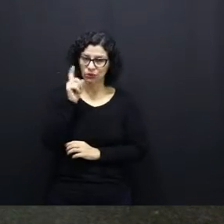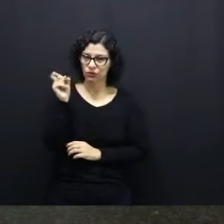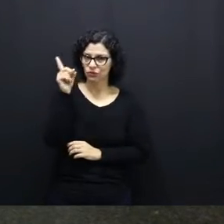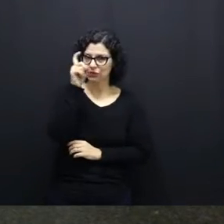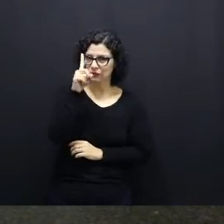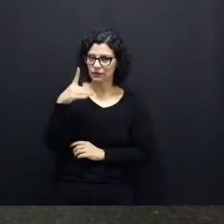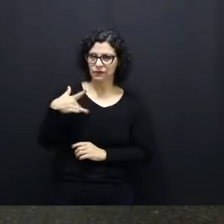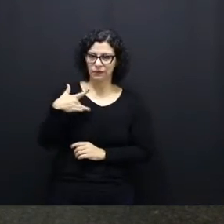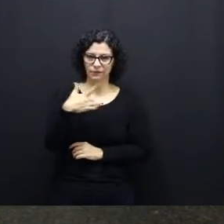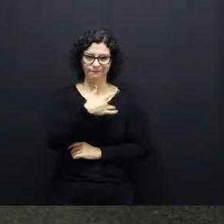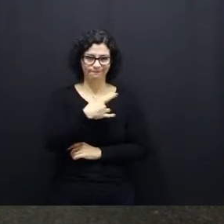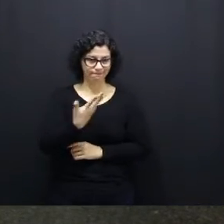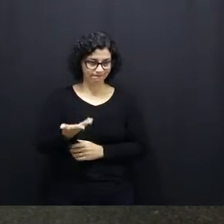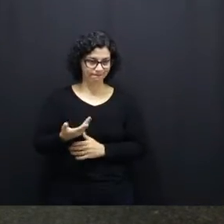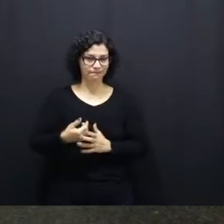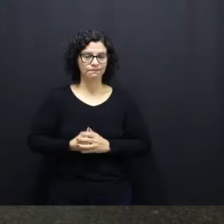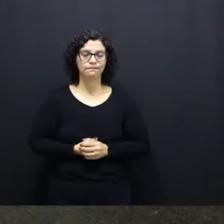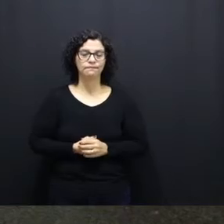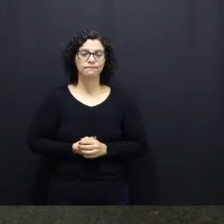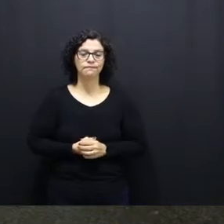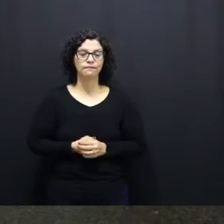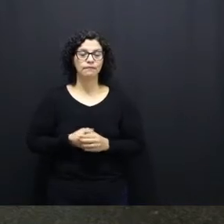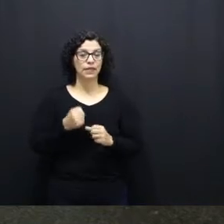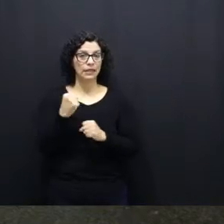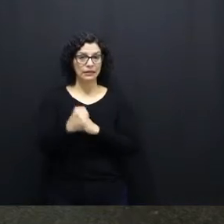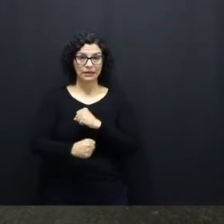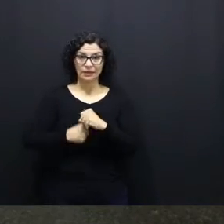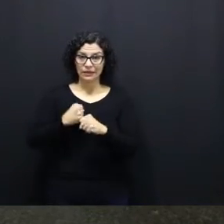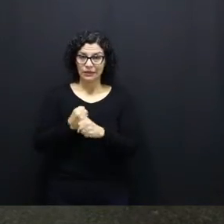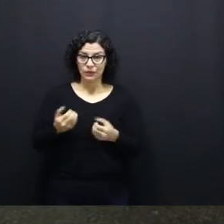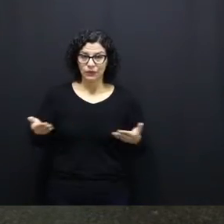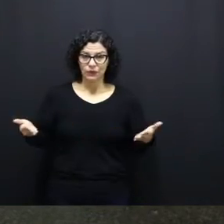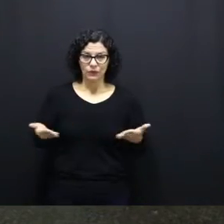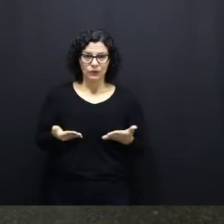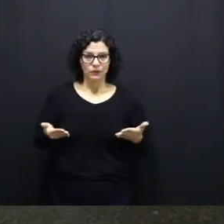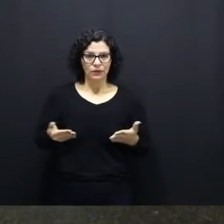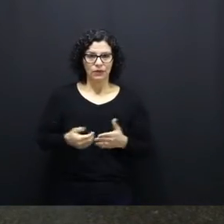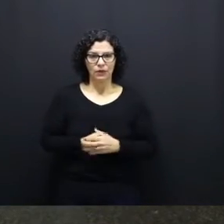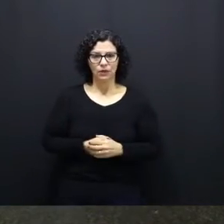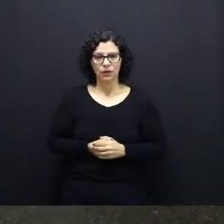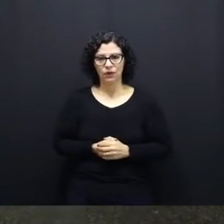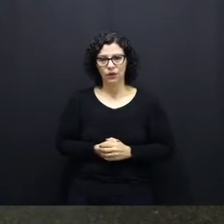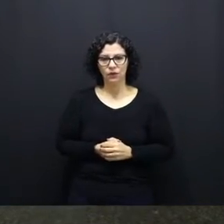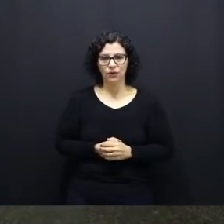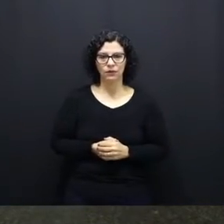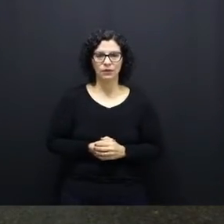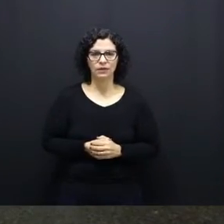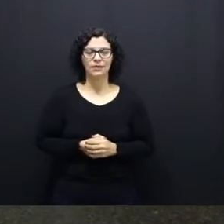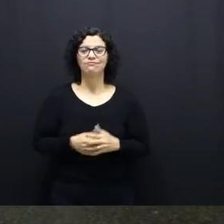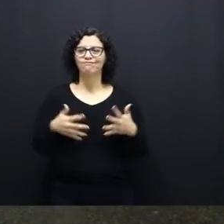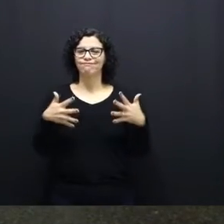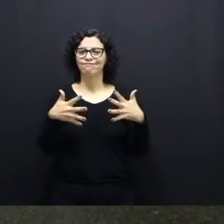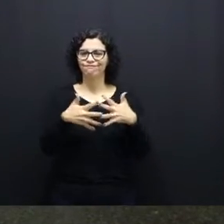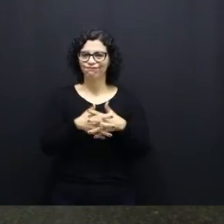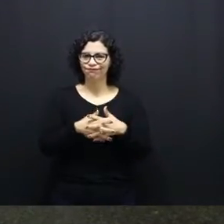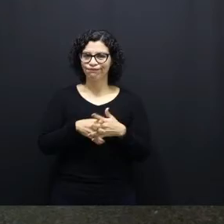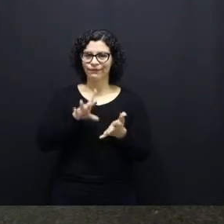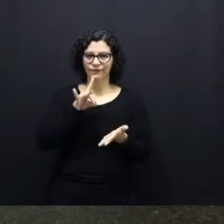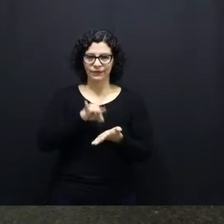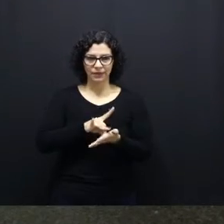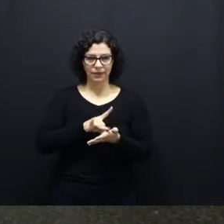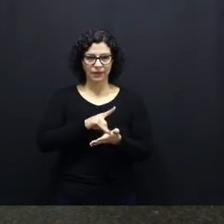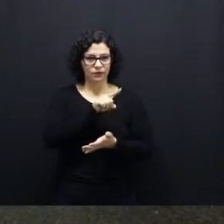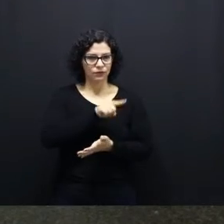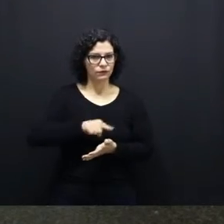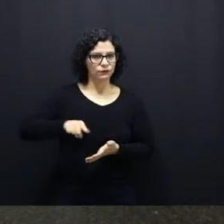já é difícil e esse ano ela está ainda mais complicada acredito que todos